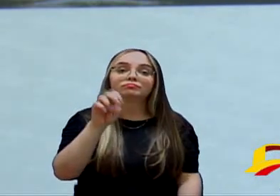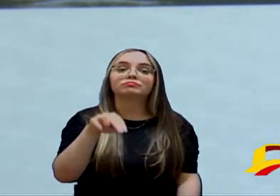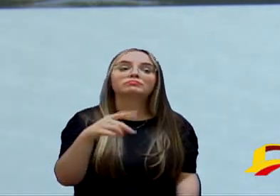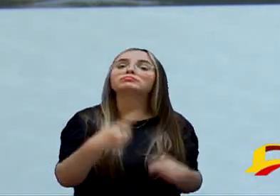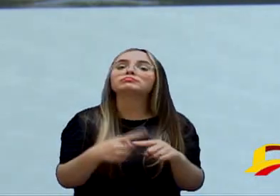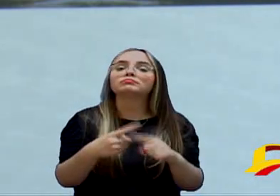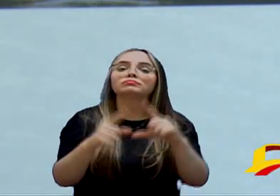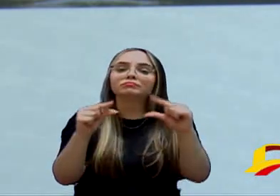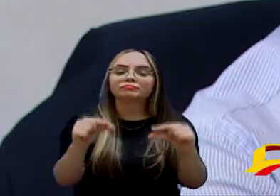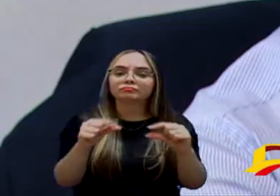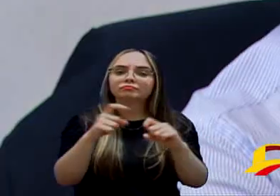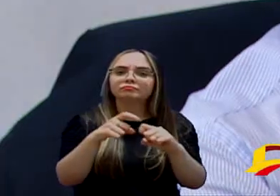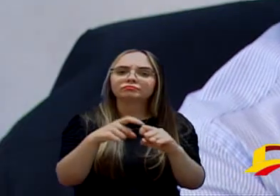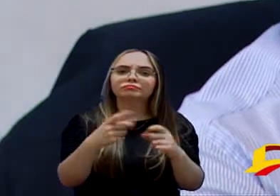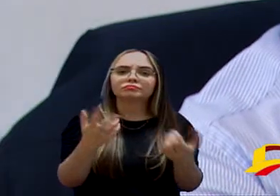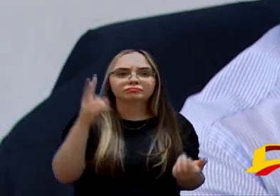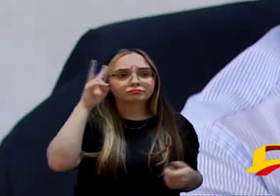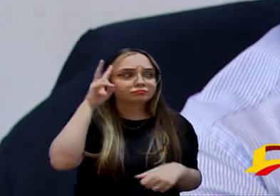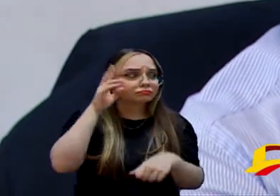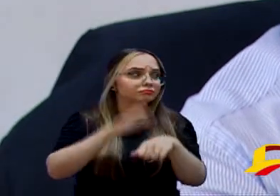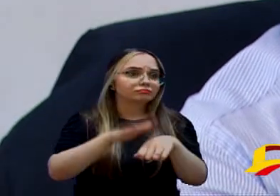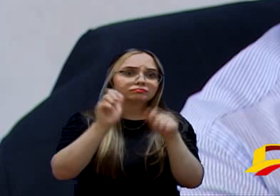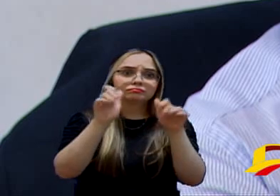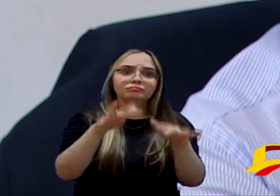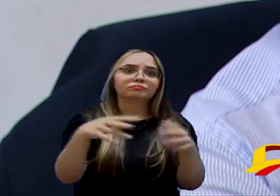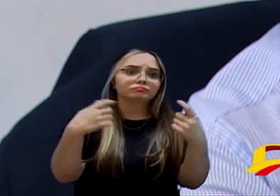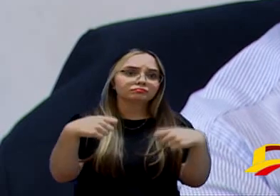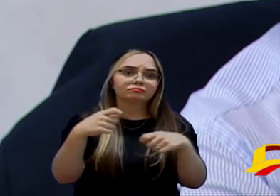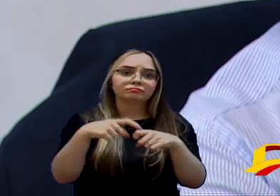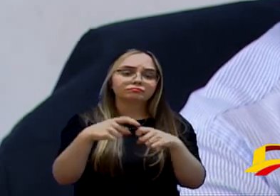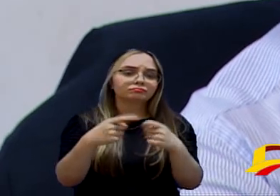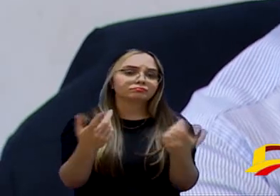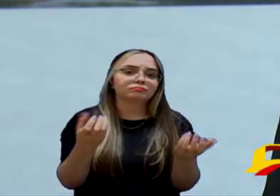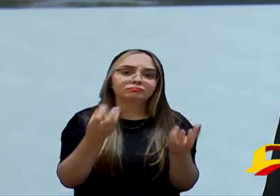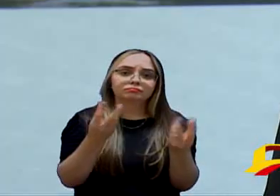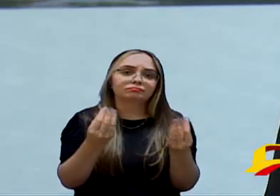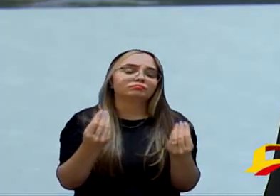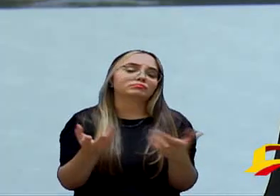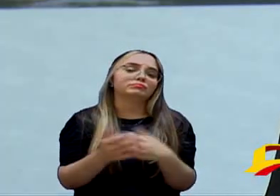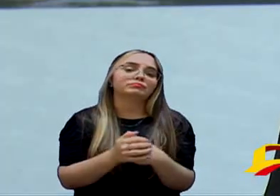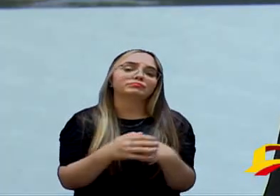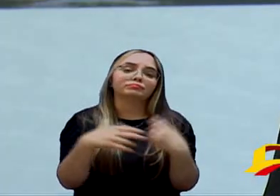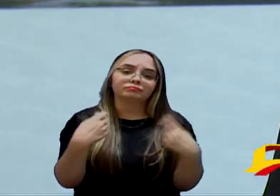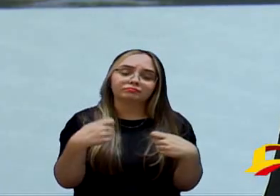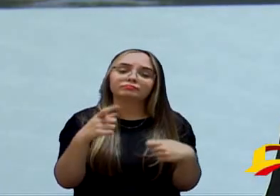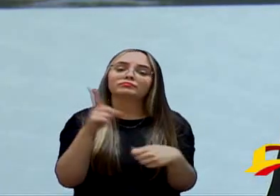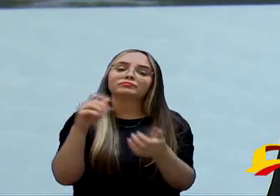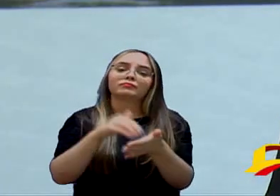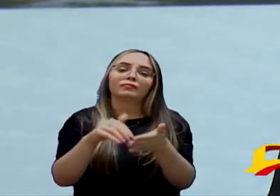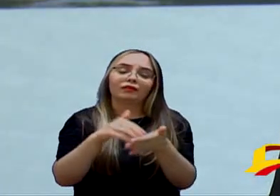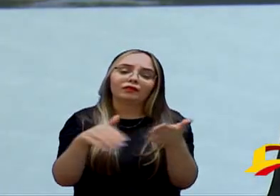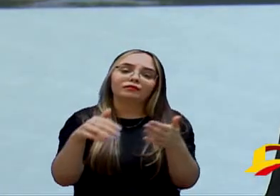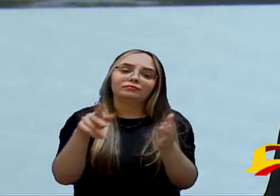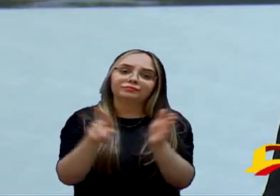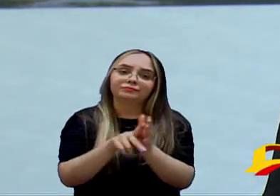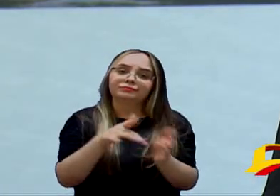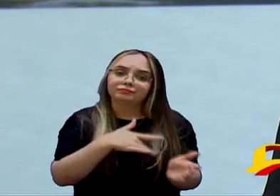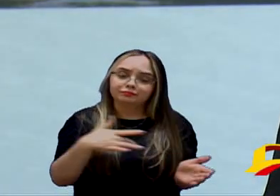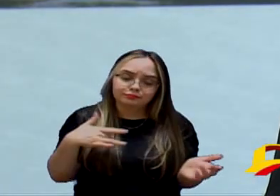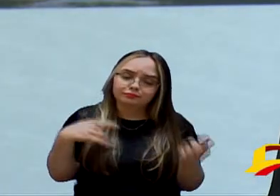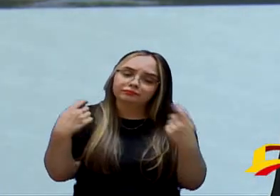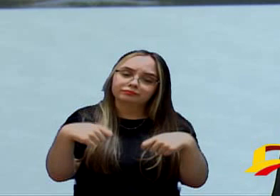reduziu o número de profissionais então eu peço aí que a fiscalização da secretaria saúde possa